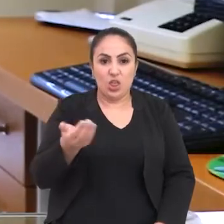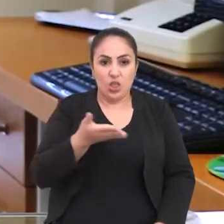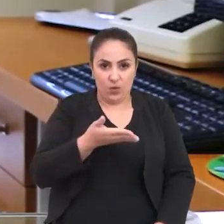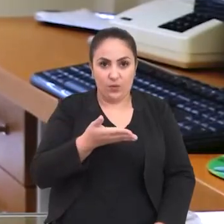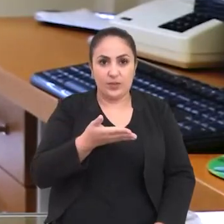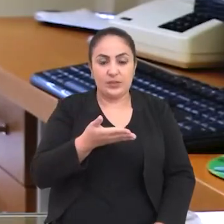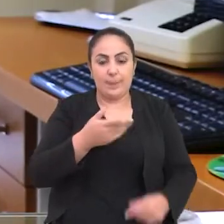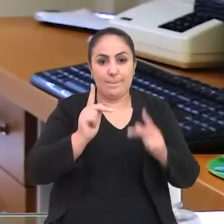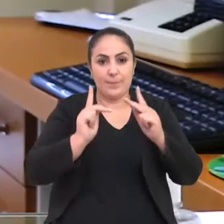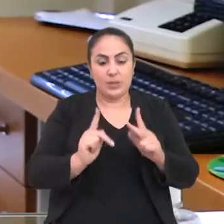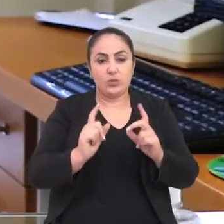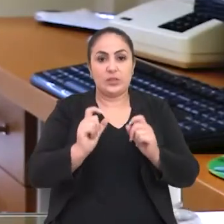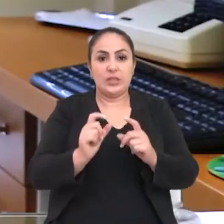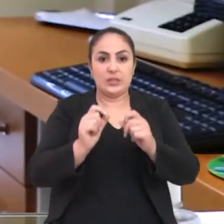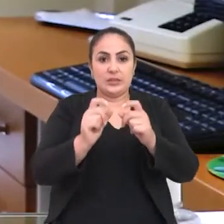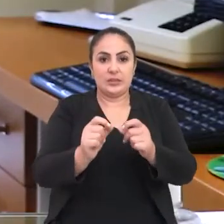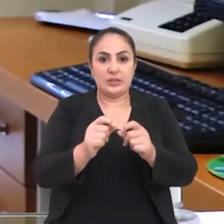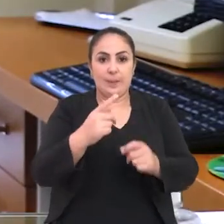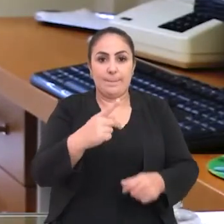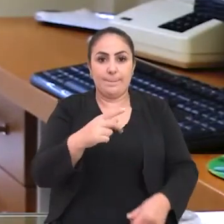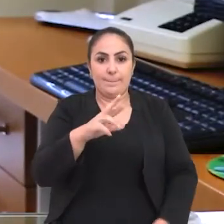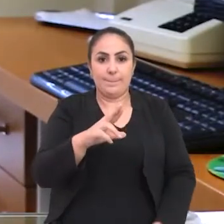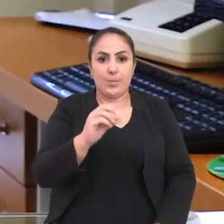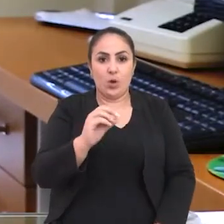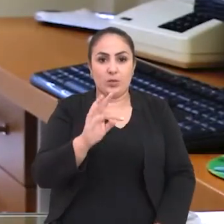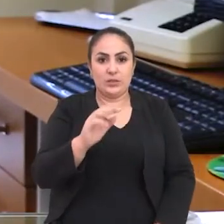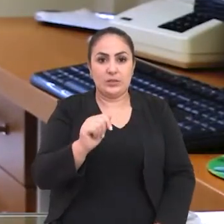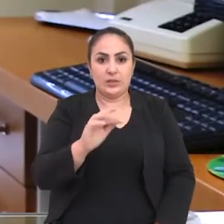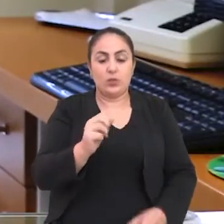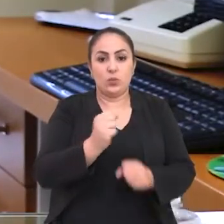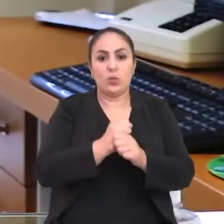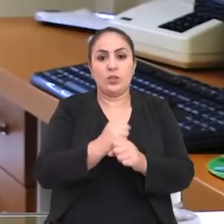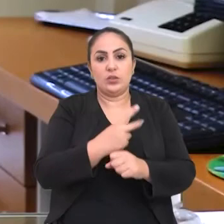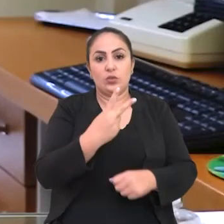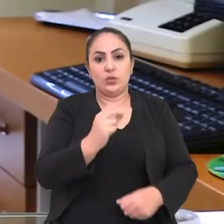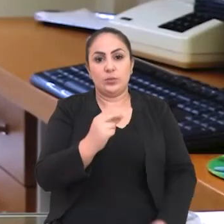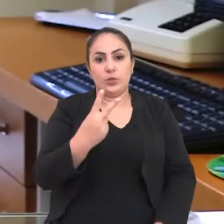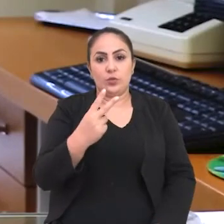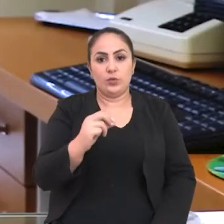65.840 novos casos de câncer de próstata no ano de